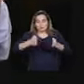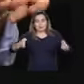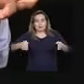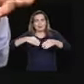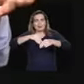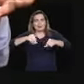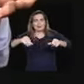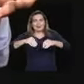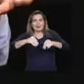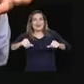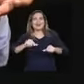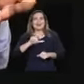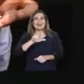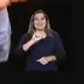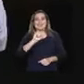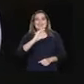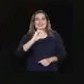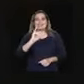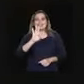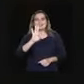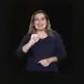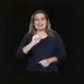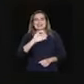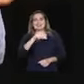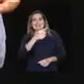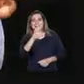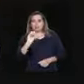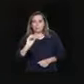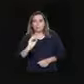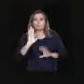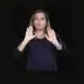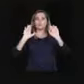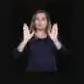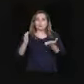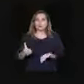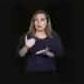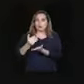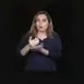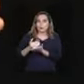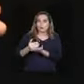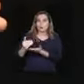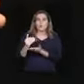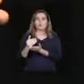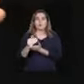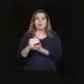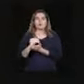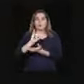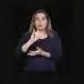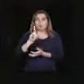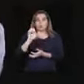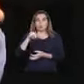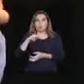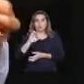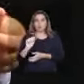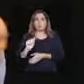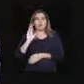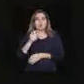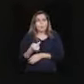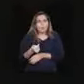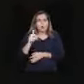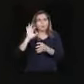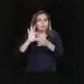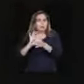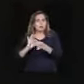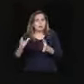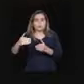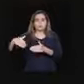licitação para a engorda de Ponta Negra. Já está encaminhado a questão da licença no IDEMA, está caminhando bem